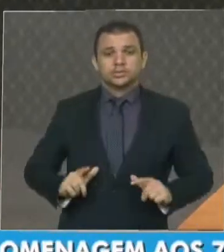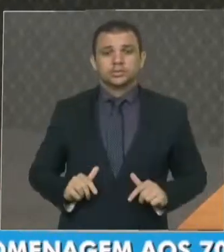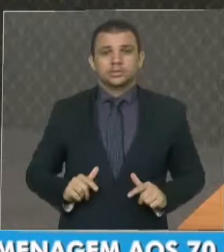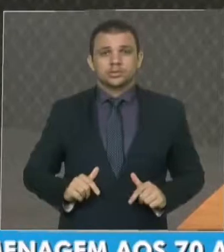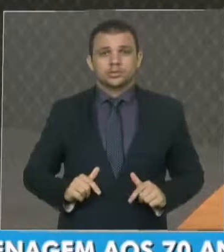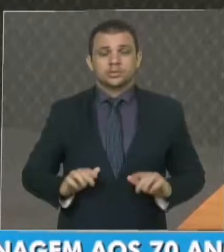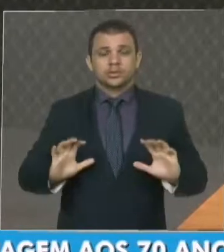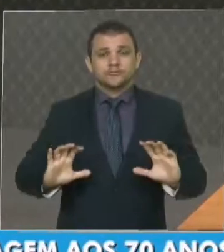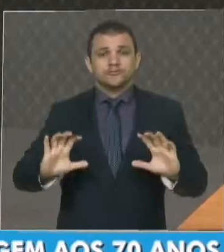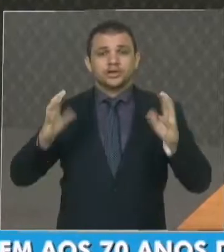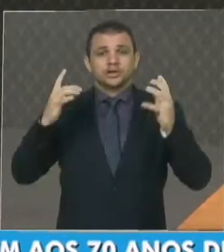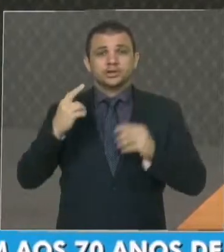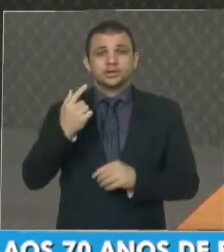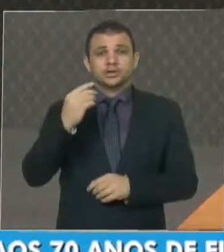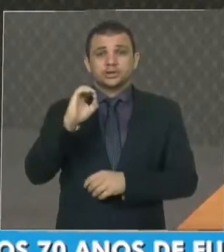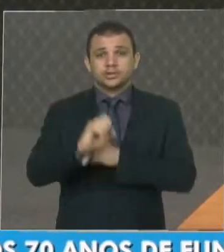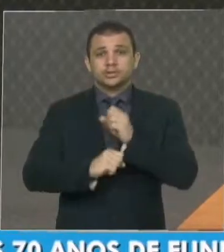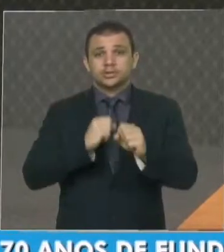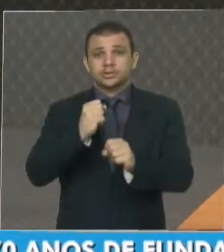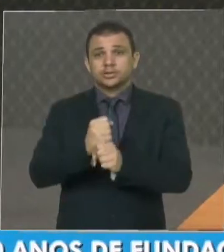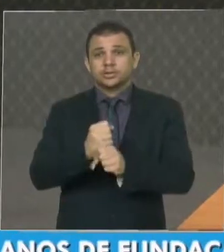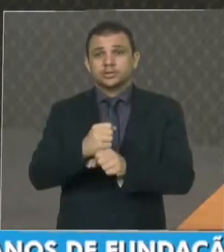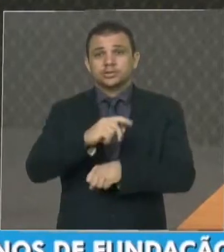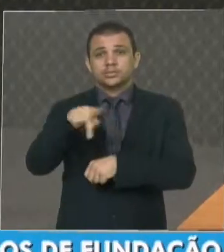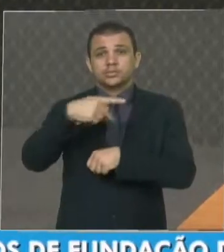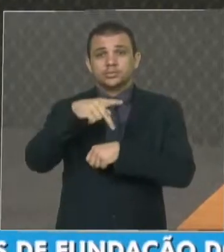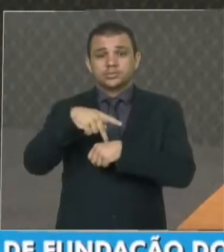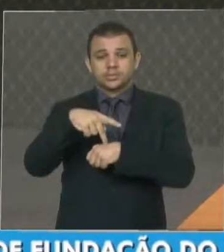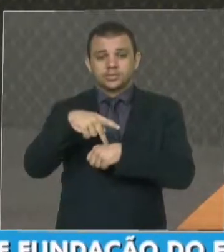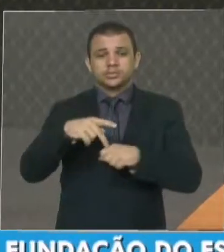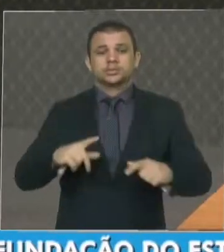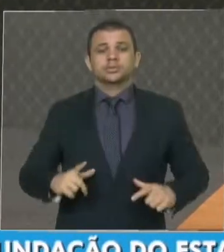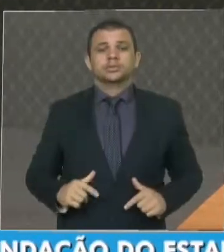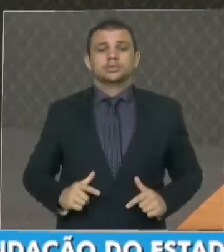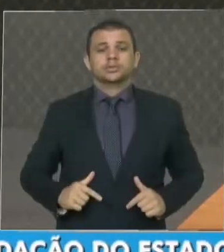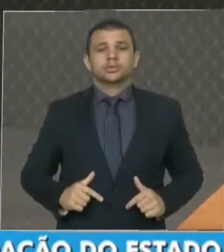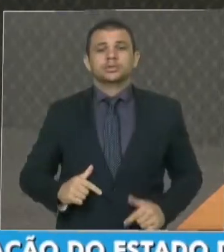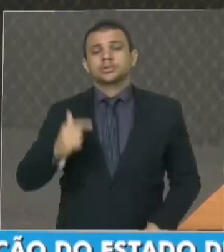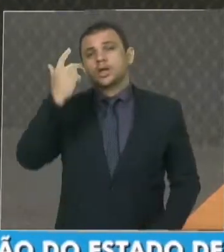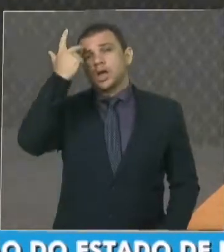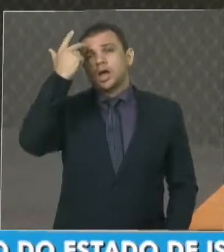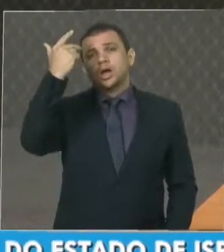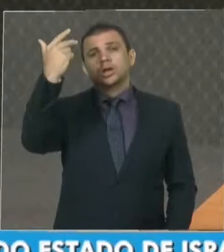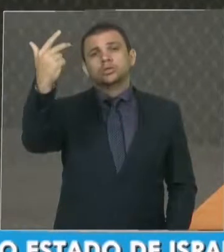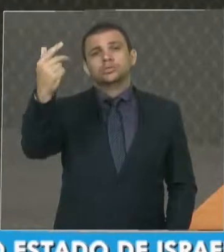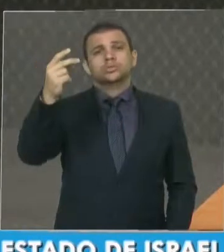Estado de Israel, o país de Israel, essa história muito longe